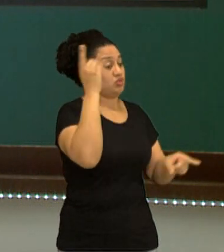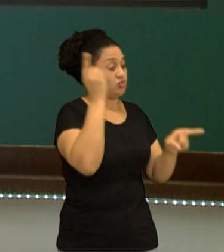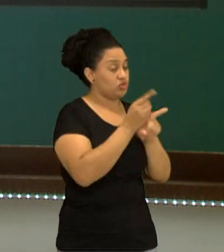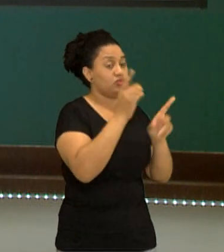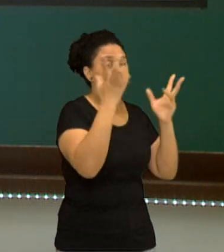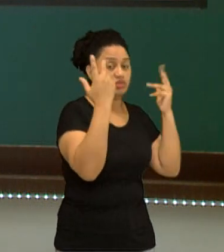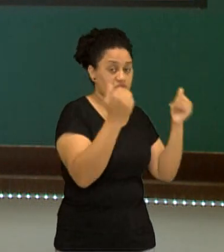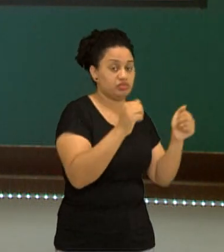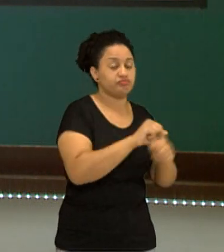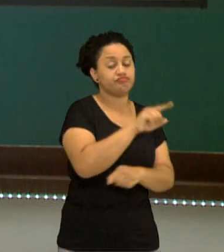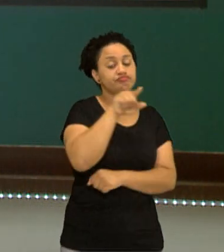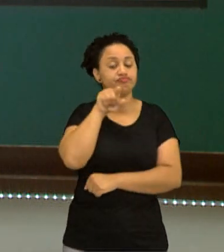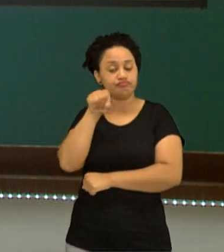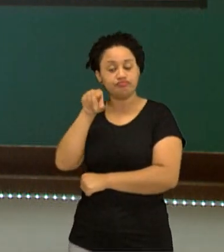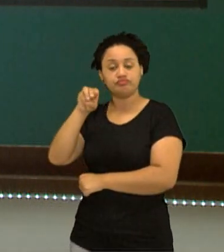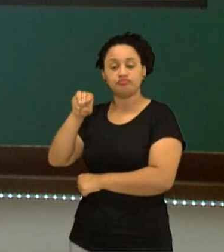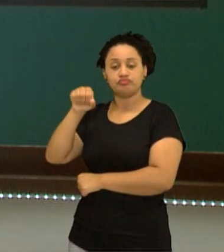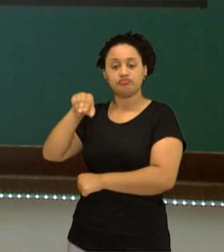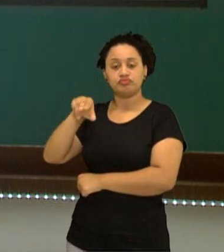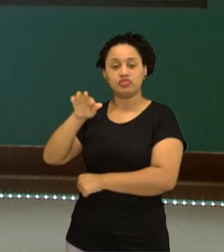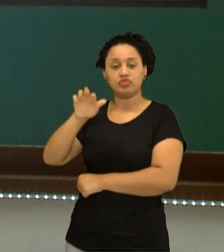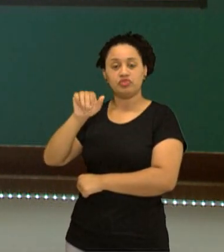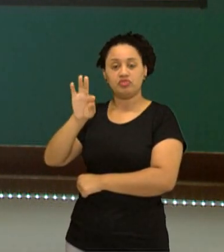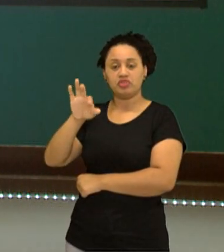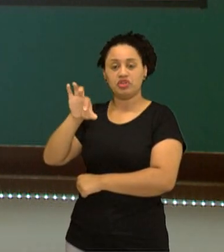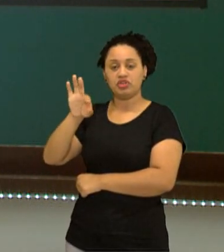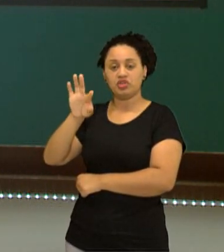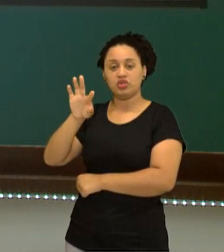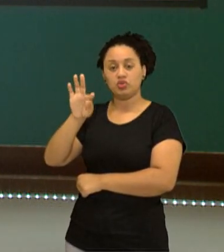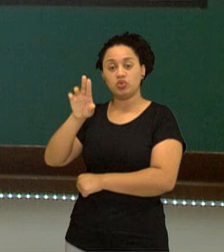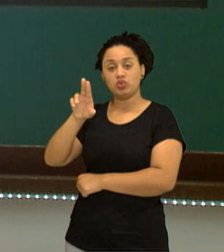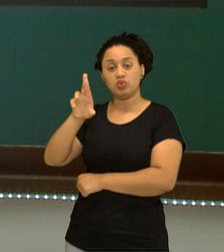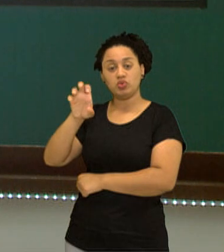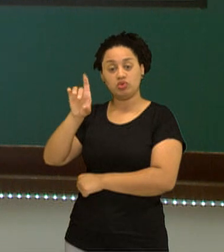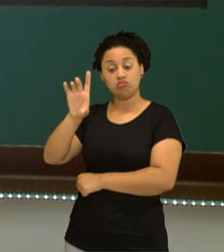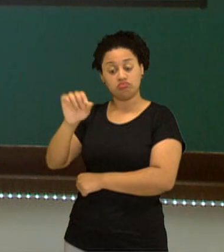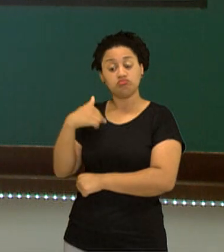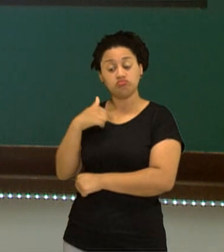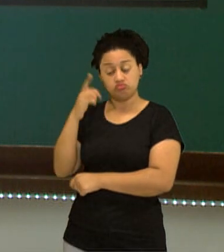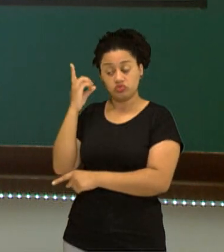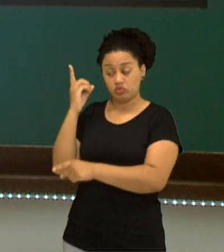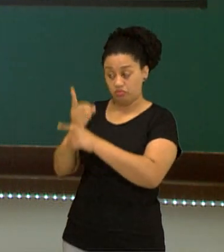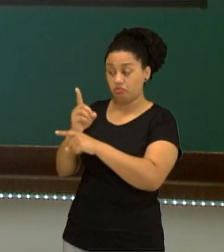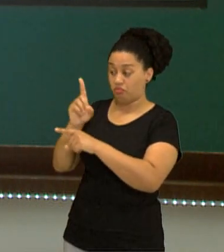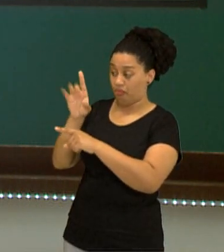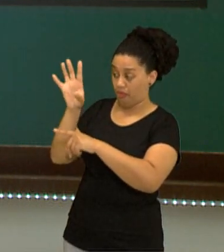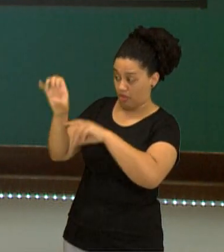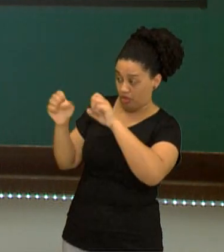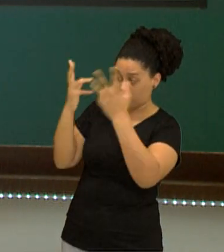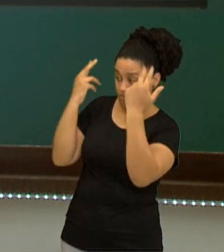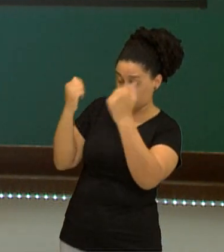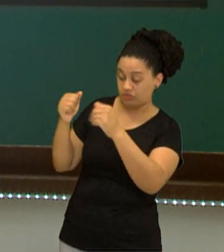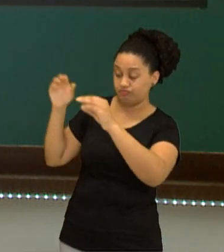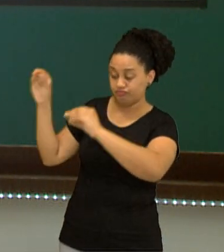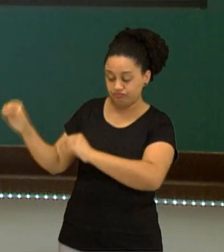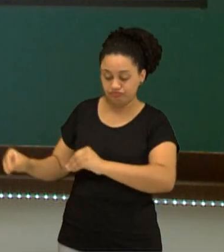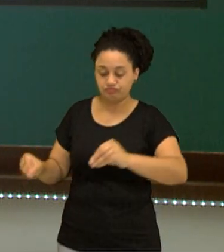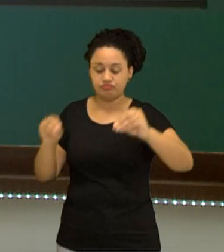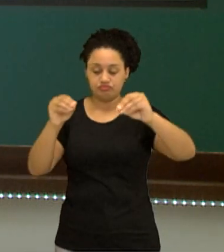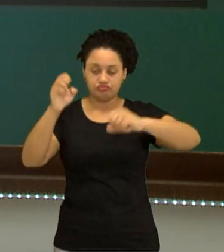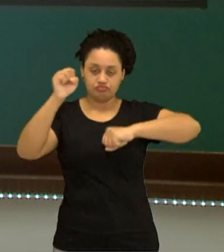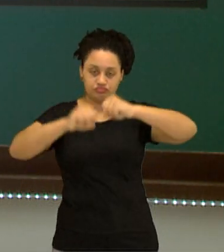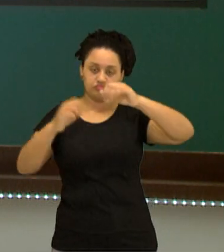encontramos. O manufaturado, nós pegamos esse material da natureza, levamos para uma